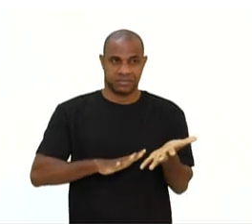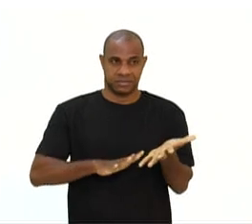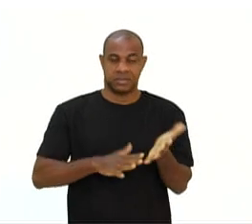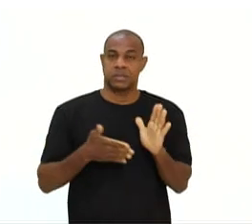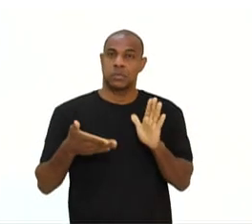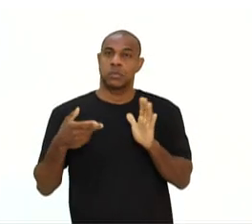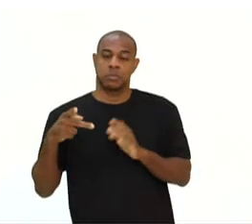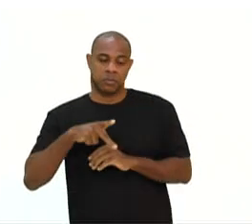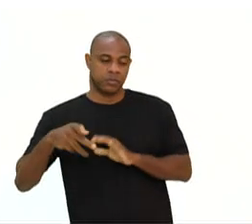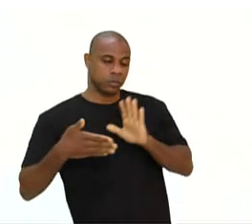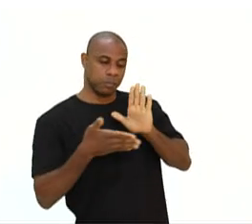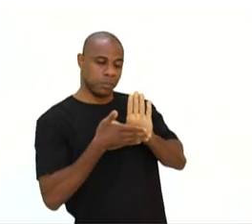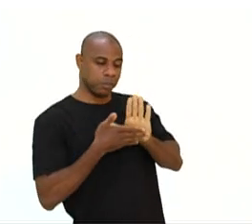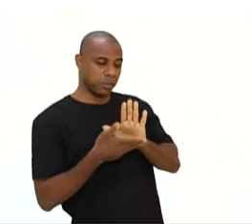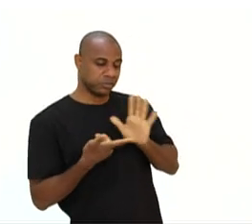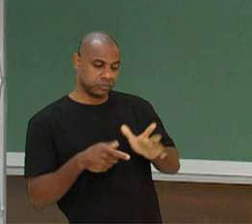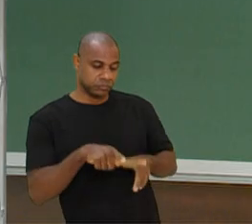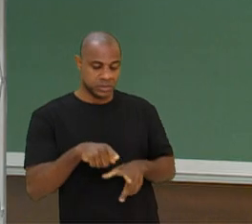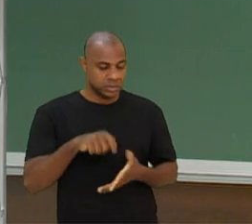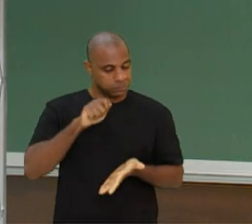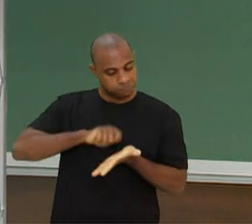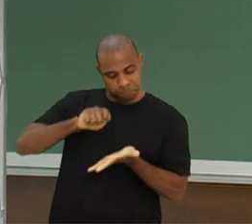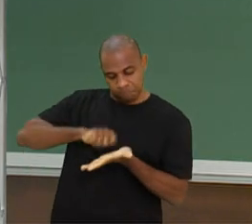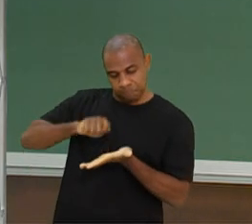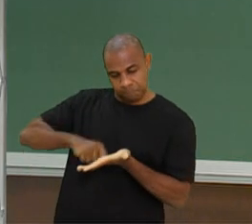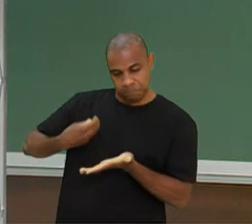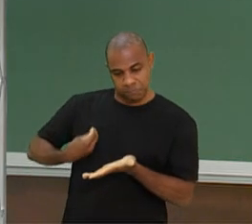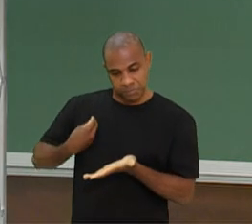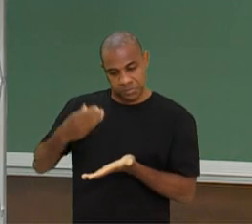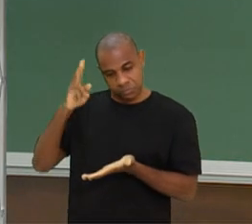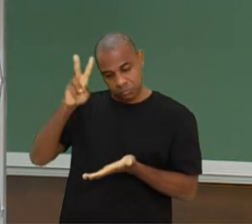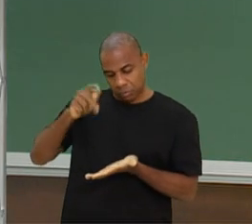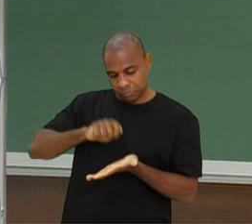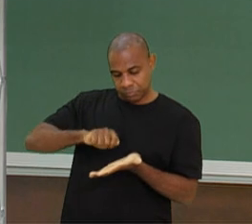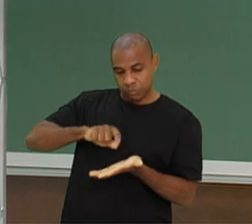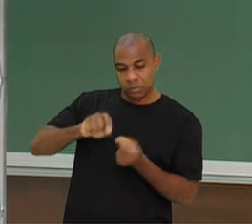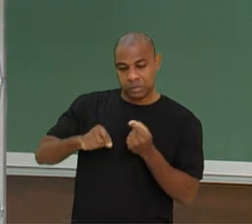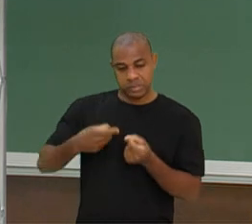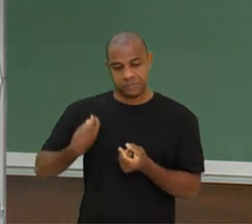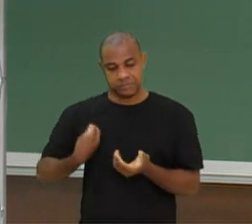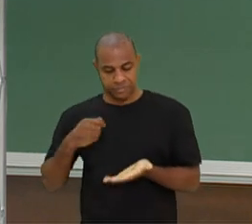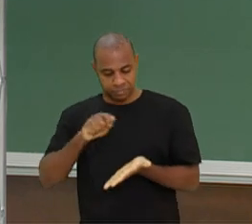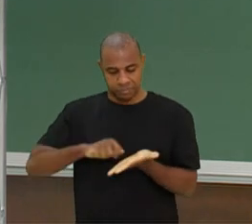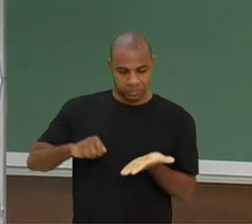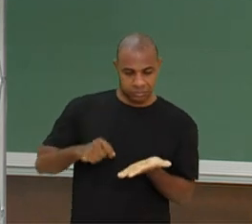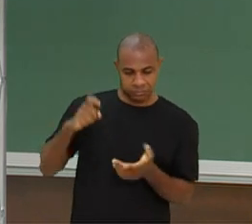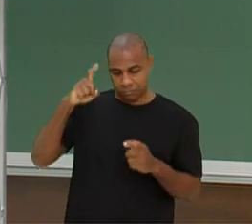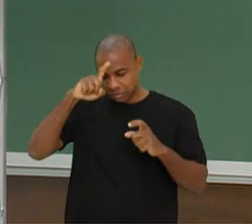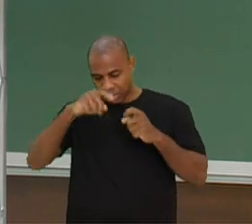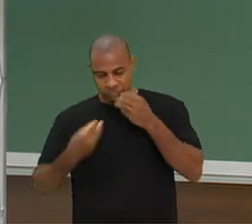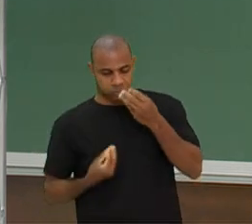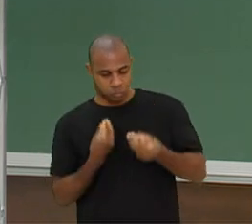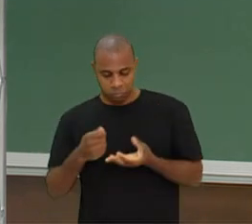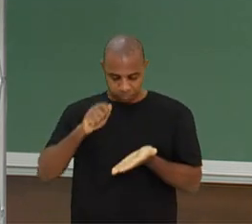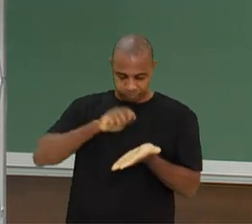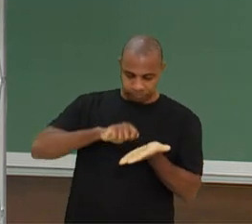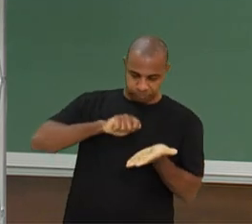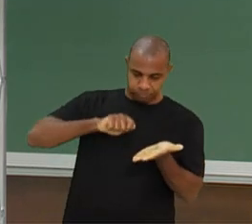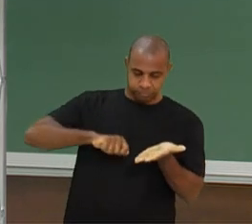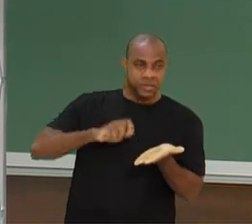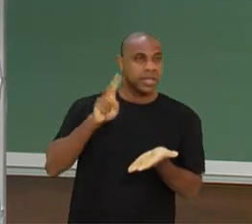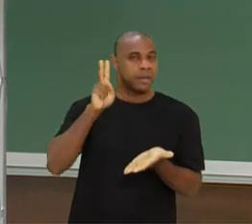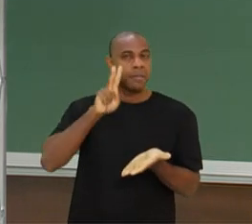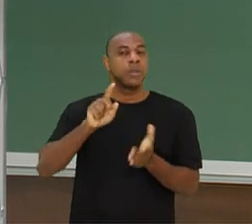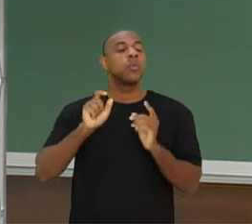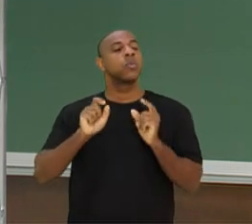pelo professor e ali ele escreve sobre ele, sobre o que ele tem vivenciado, sobre as dificuldades que ele encontra. Lembrando